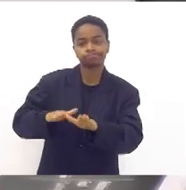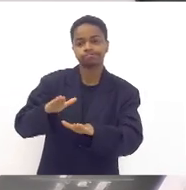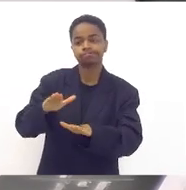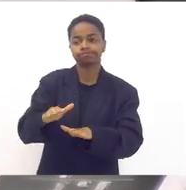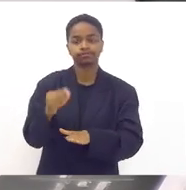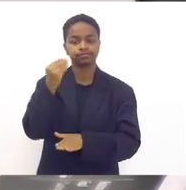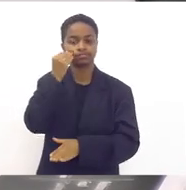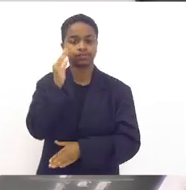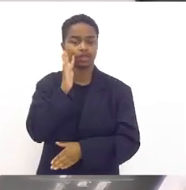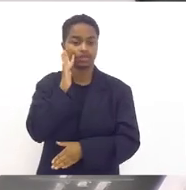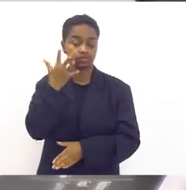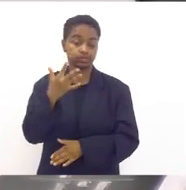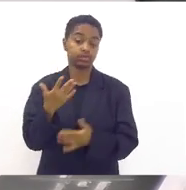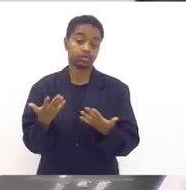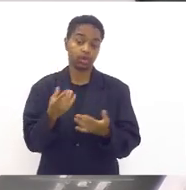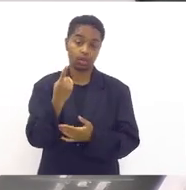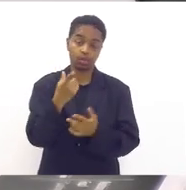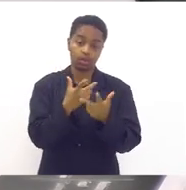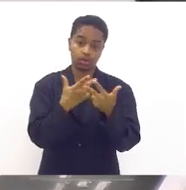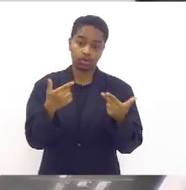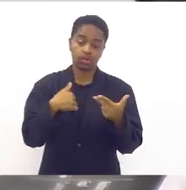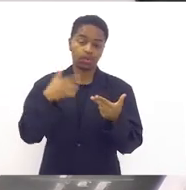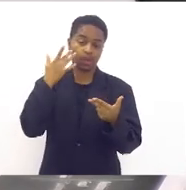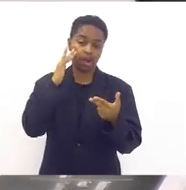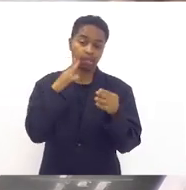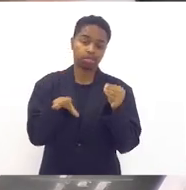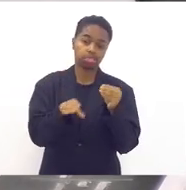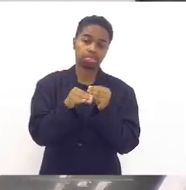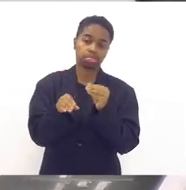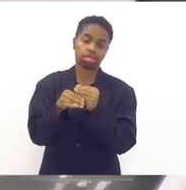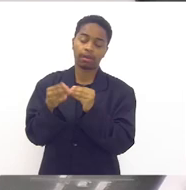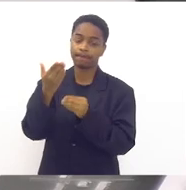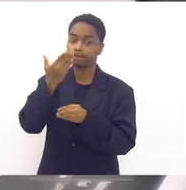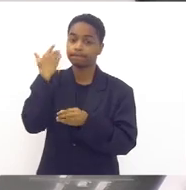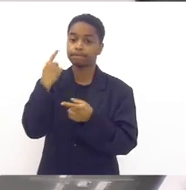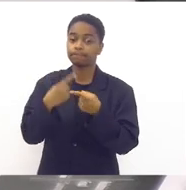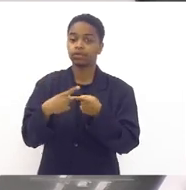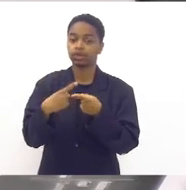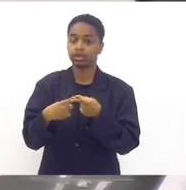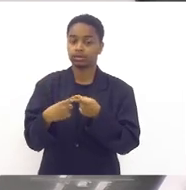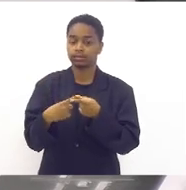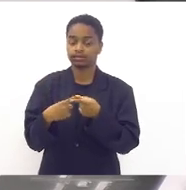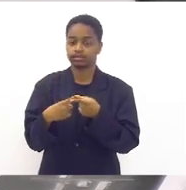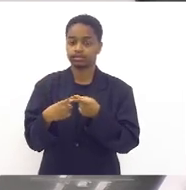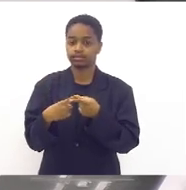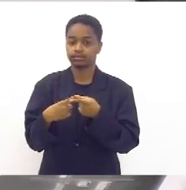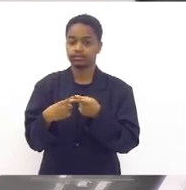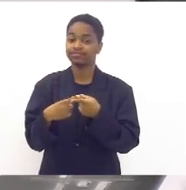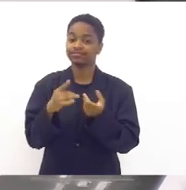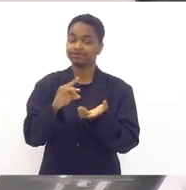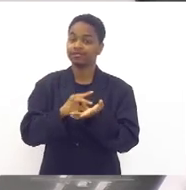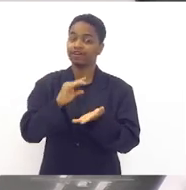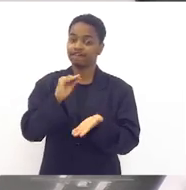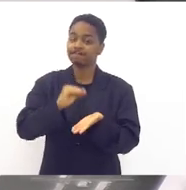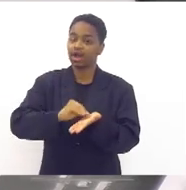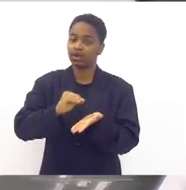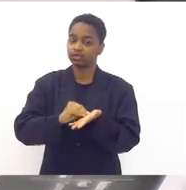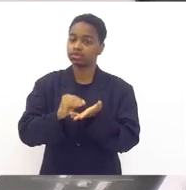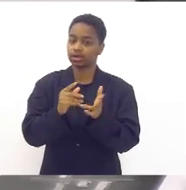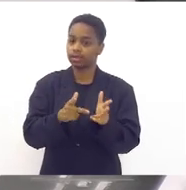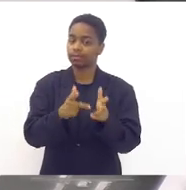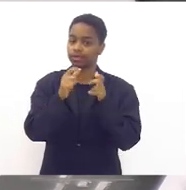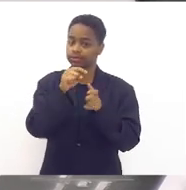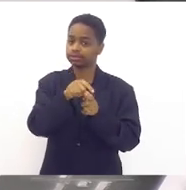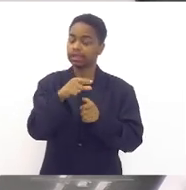das razões que eu acho que as coisas foram se acumulando em períodos passados é porque faltou um pouco isso do reconhecimento